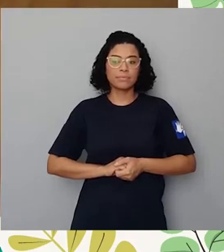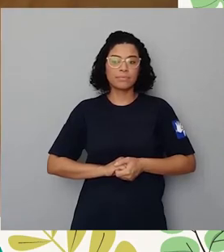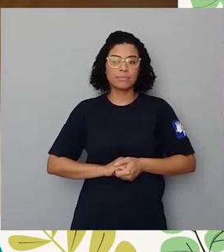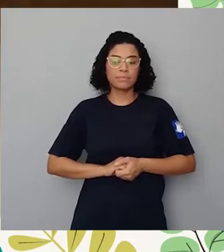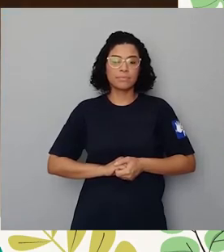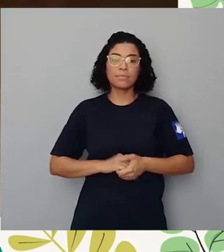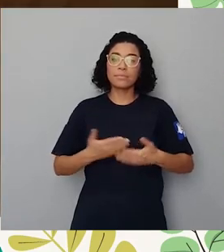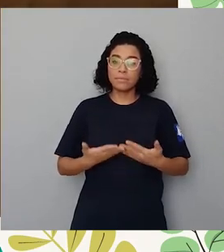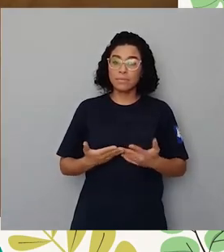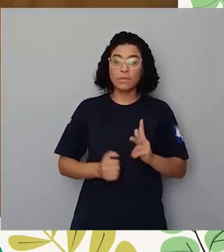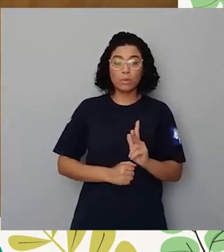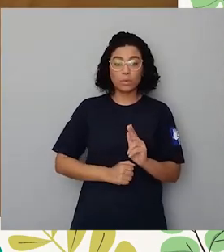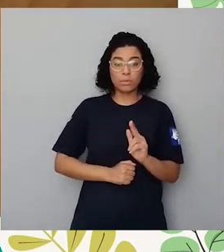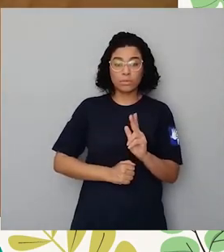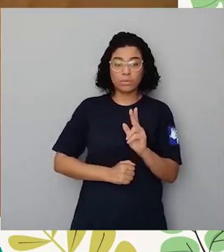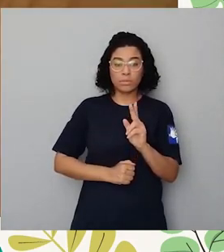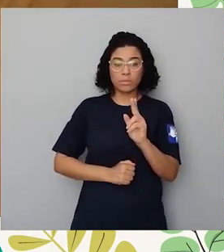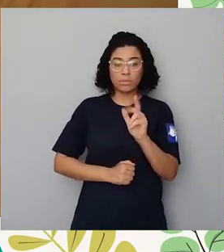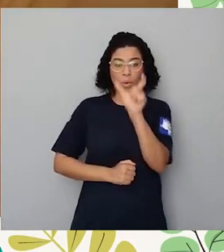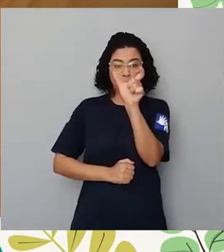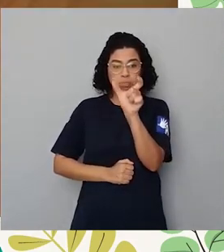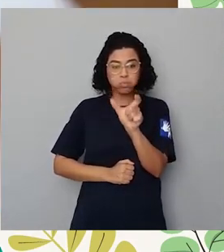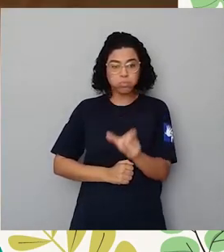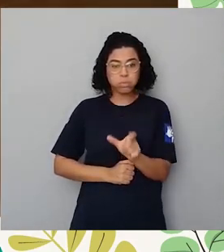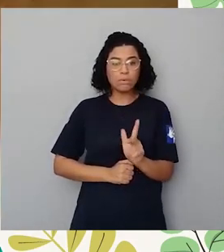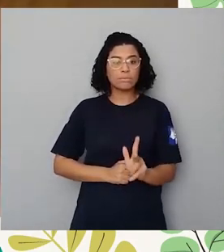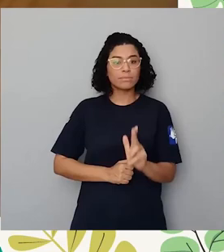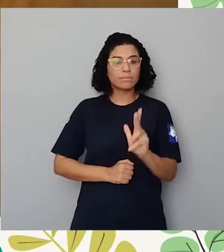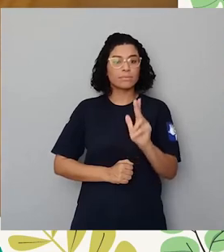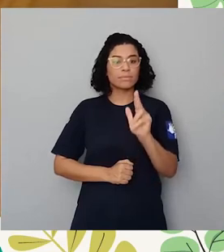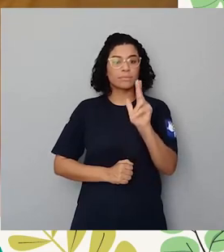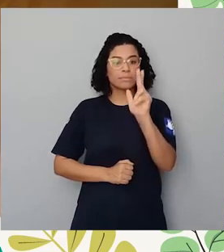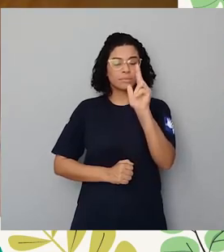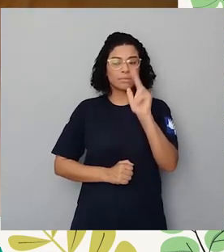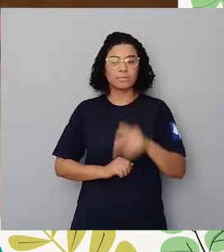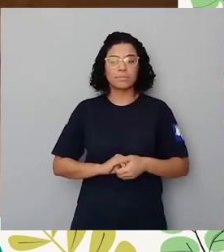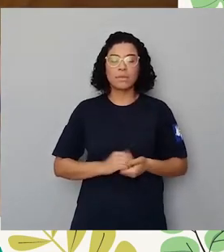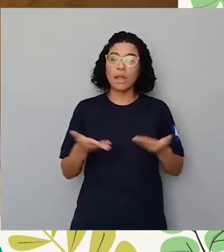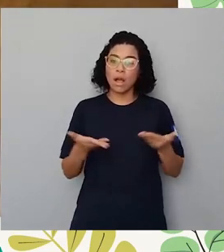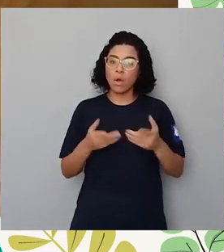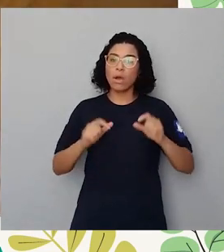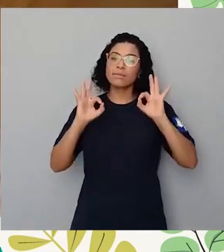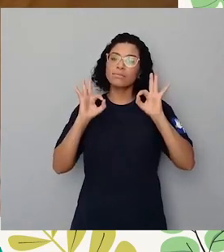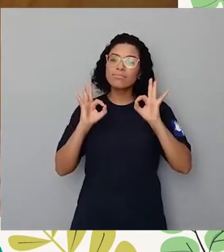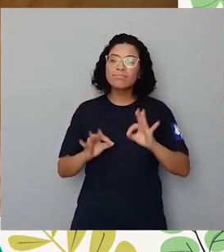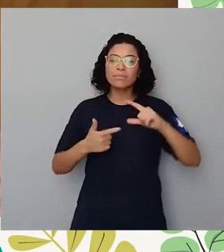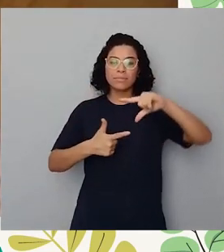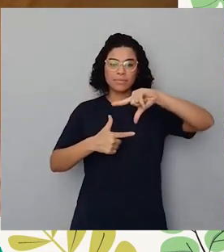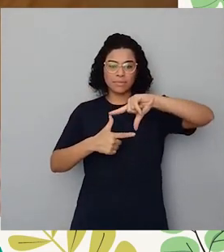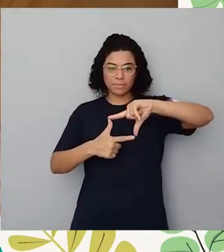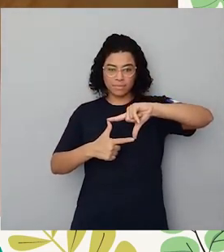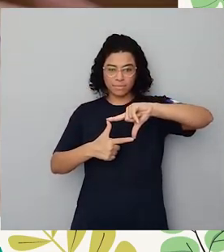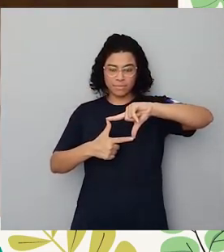E aí, a gente vai cortar essa partezinha que ficou sobrando. Agora, a gente tem um quadrado.